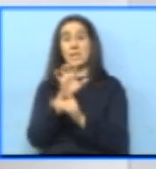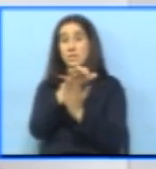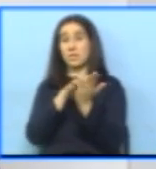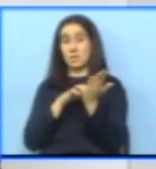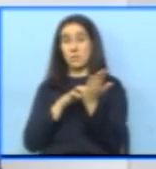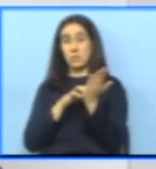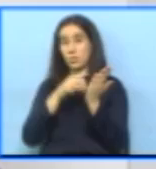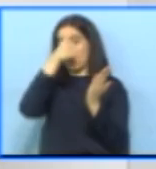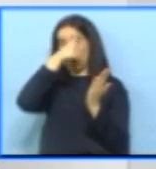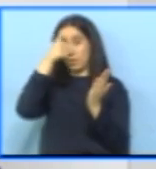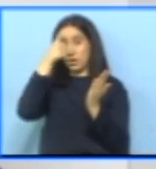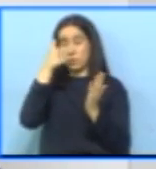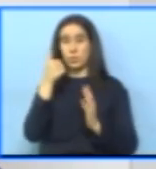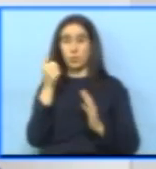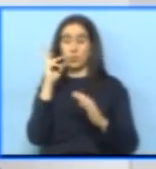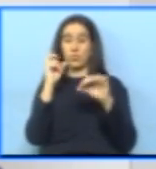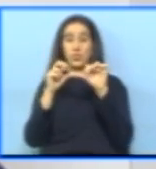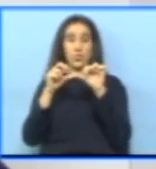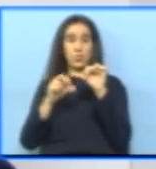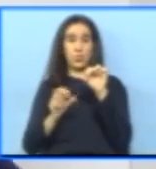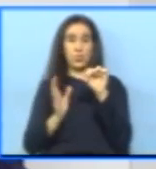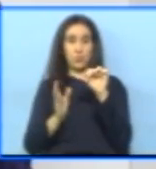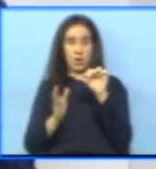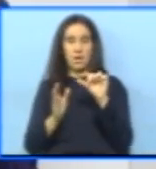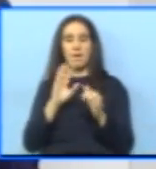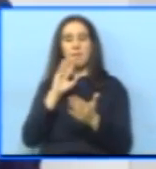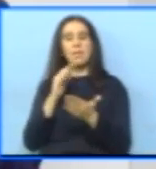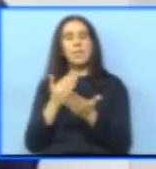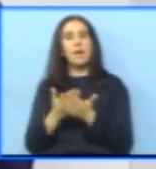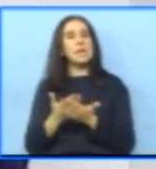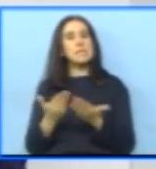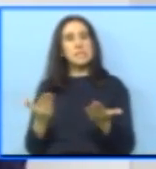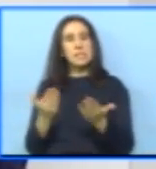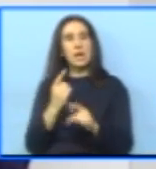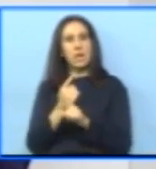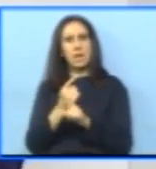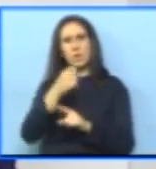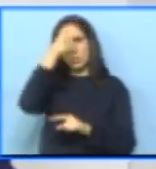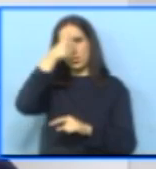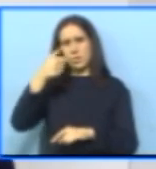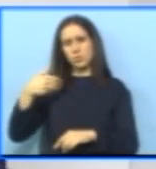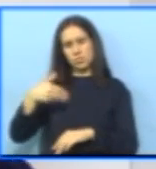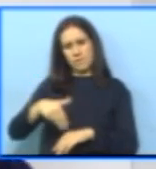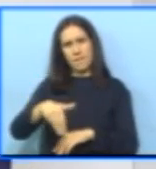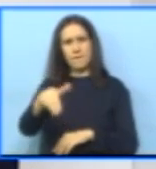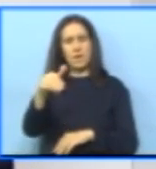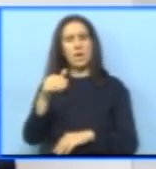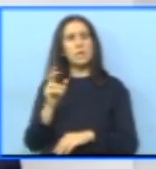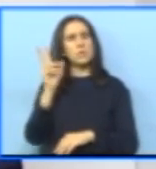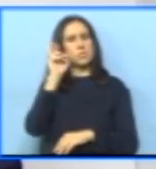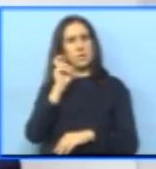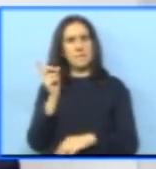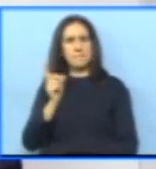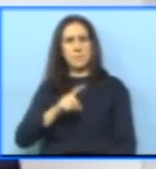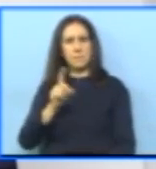ouvimos neste domingo, como vamos ter possibilidade de escutar em outros domingos, faz parte de